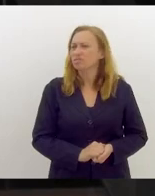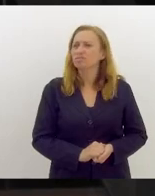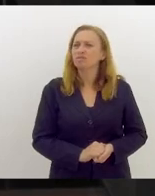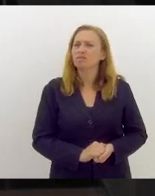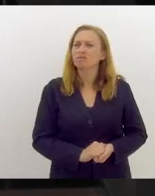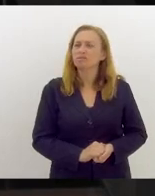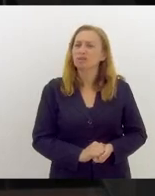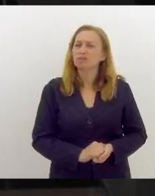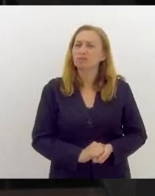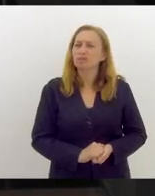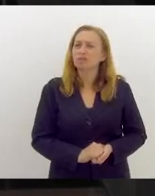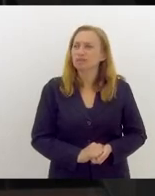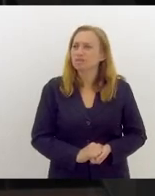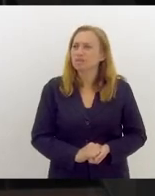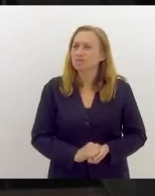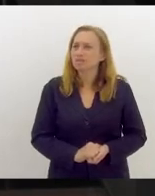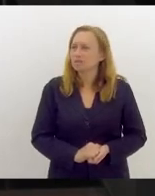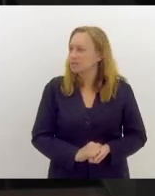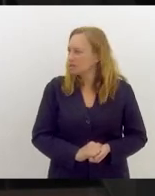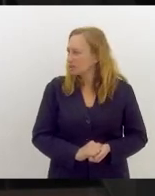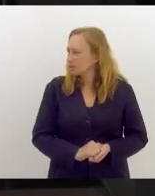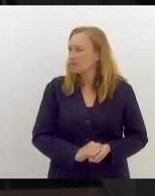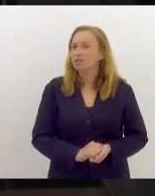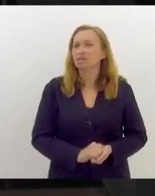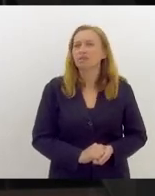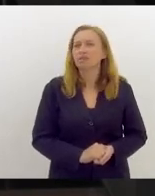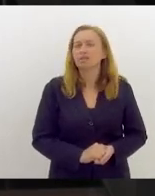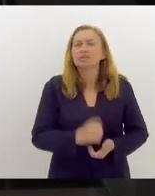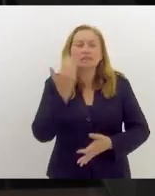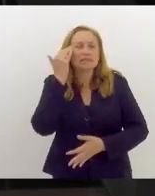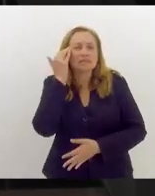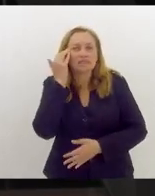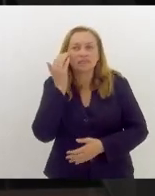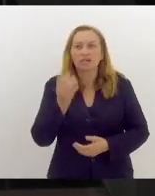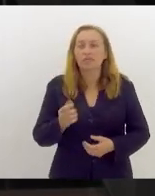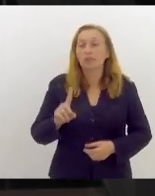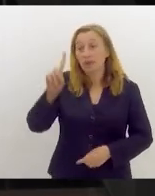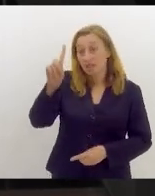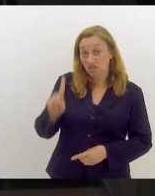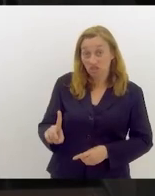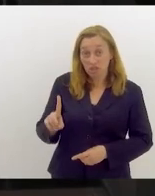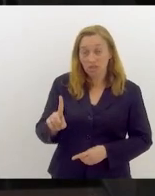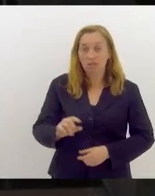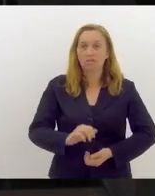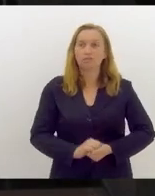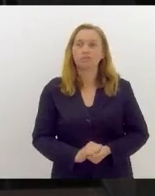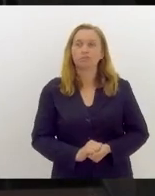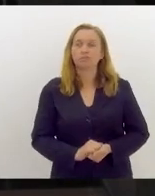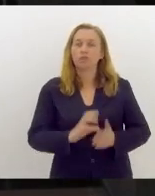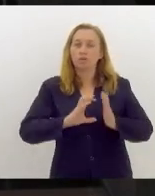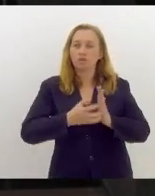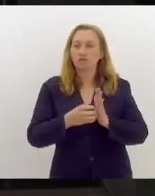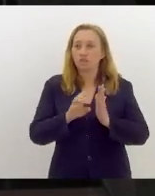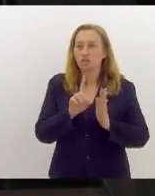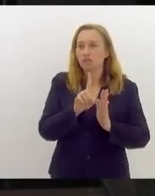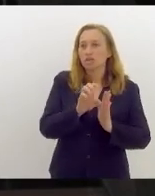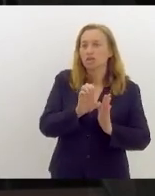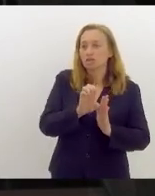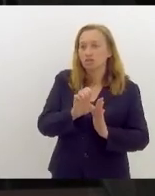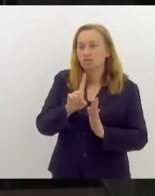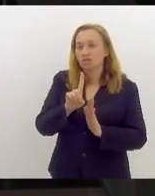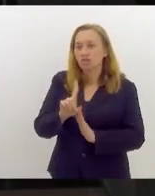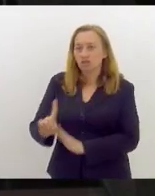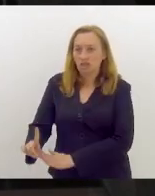do que tentar entender o que é direita o que que é direita